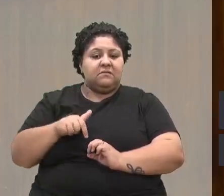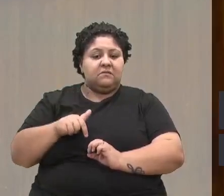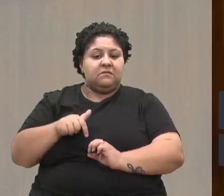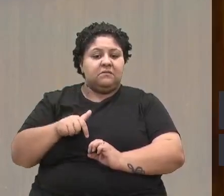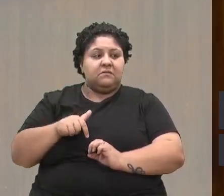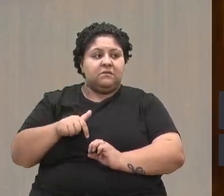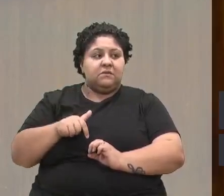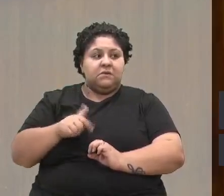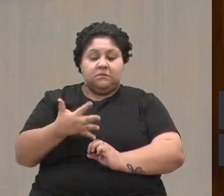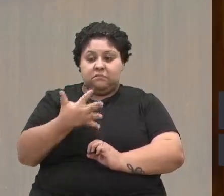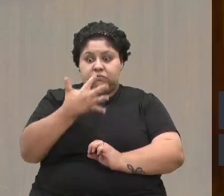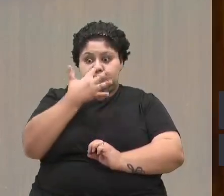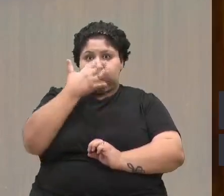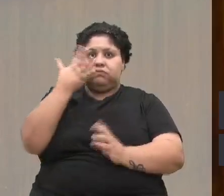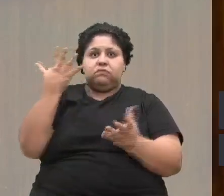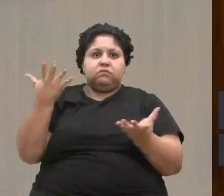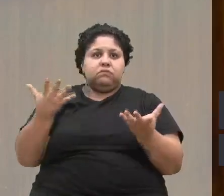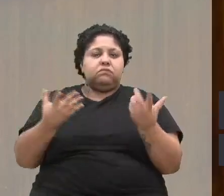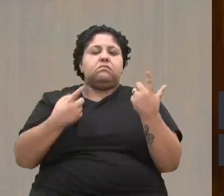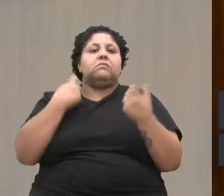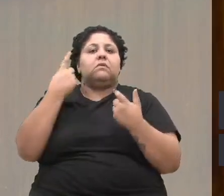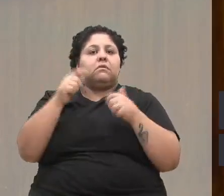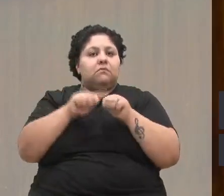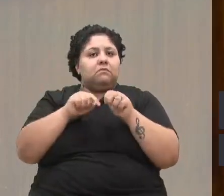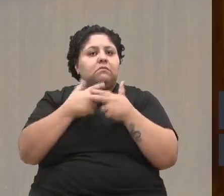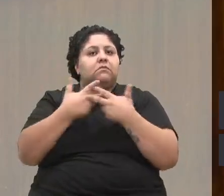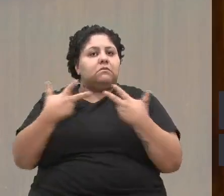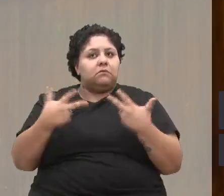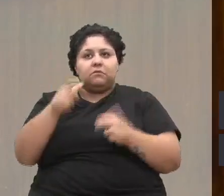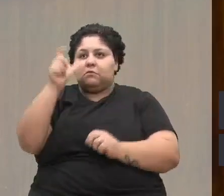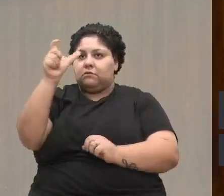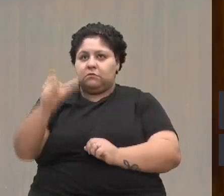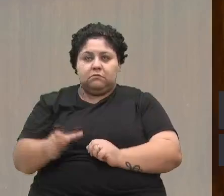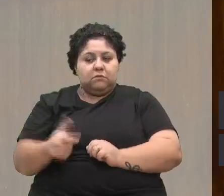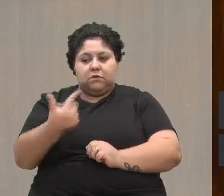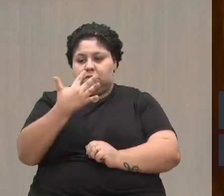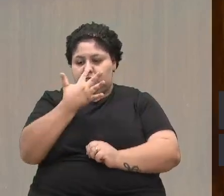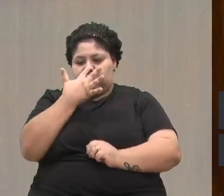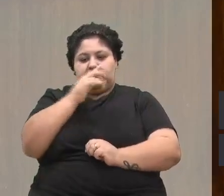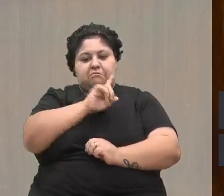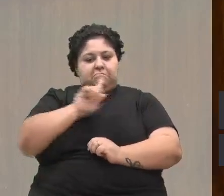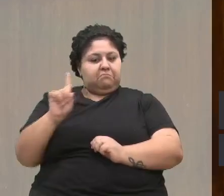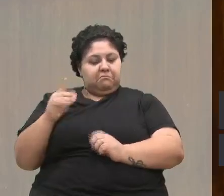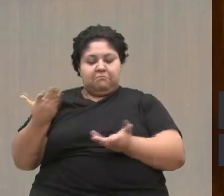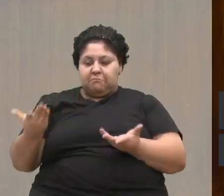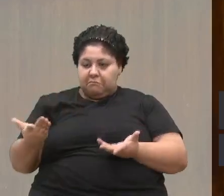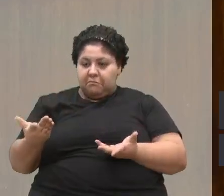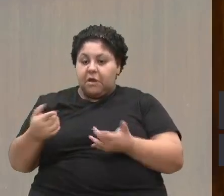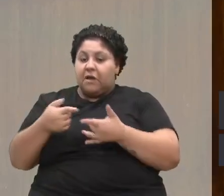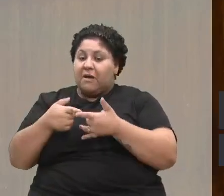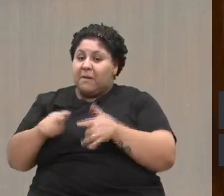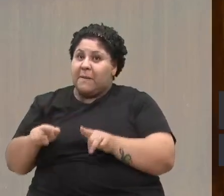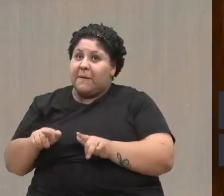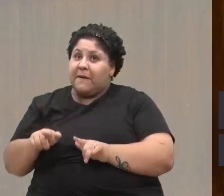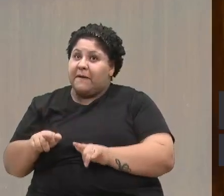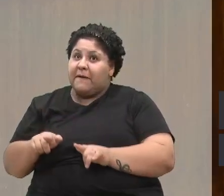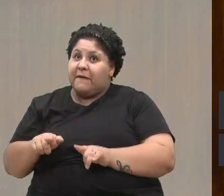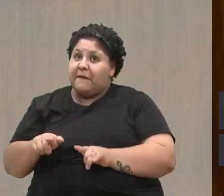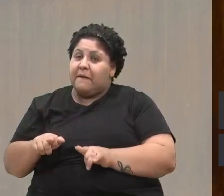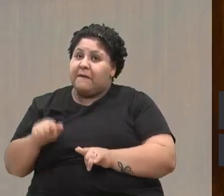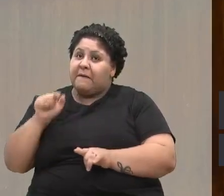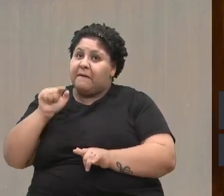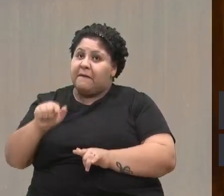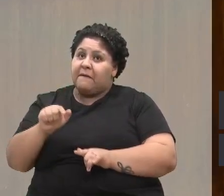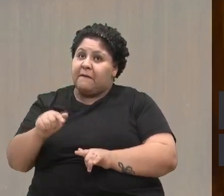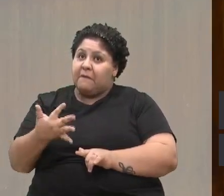assim surpresa. Algumas coisas, algumas pessoas não me surpreendem, como eu falei antes, mas esta particularmente